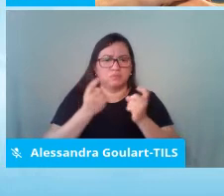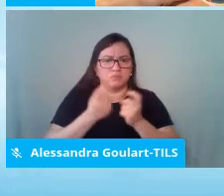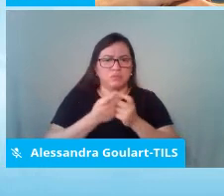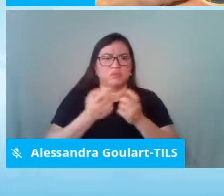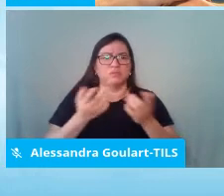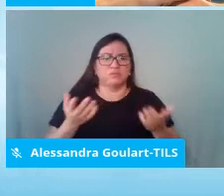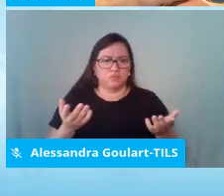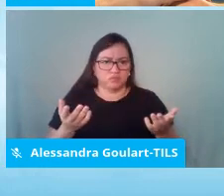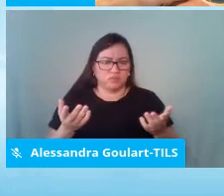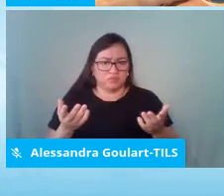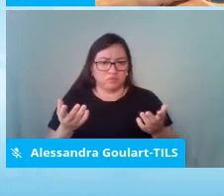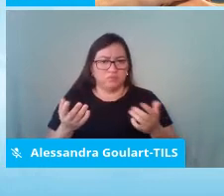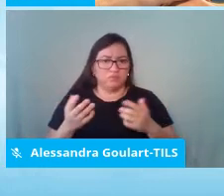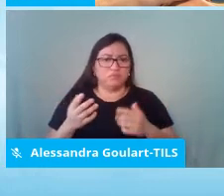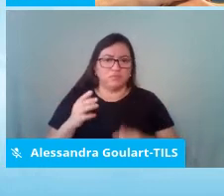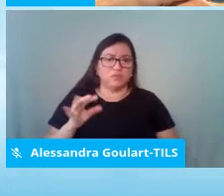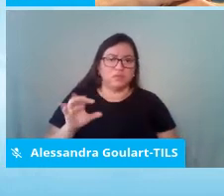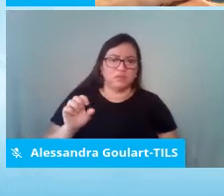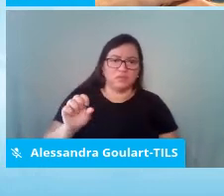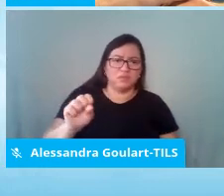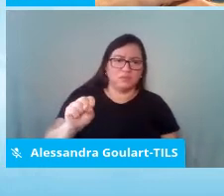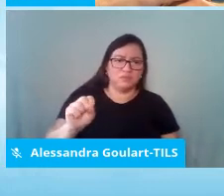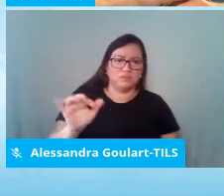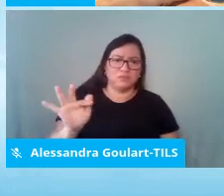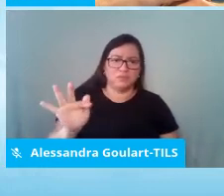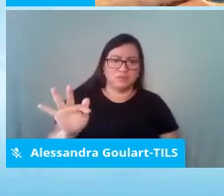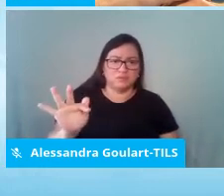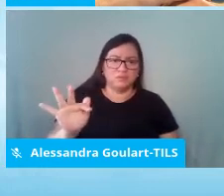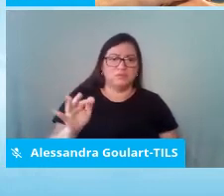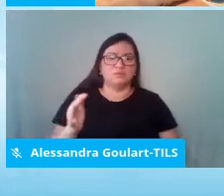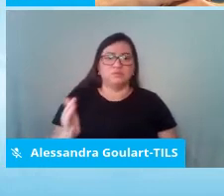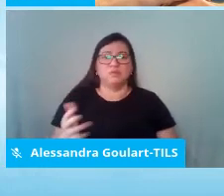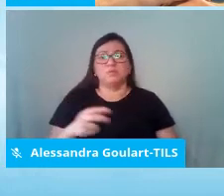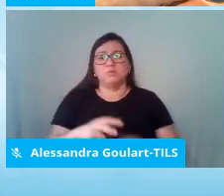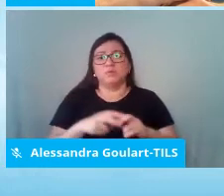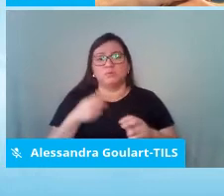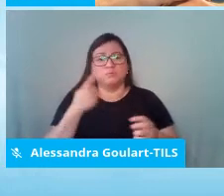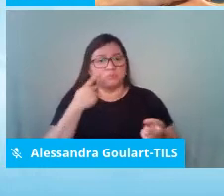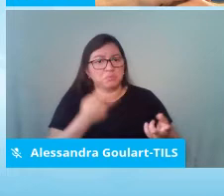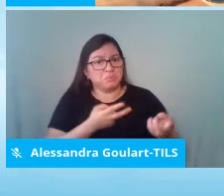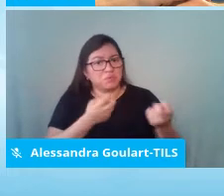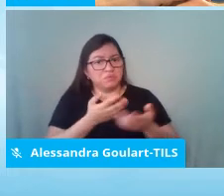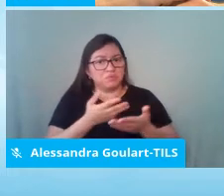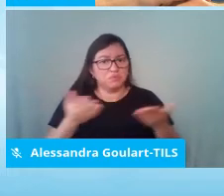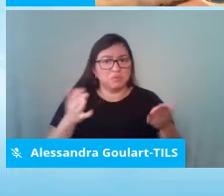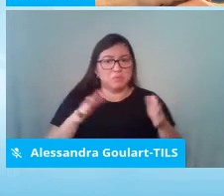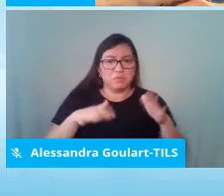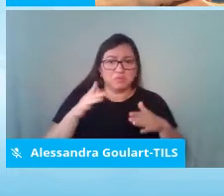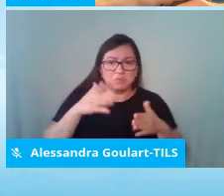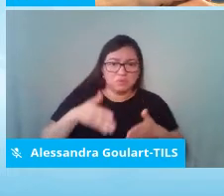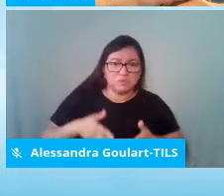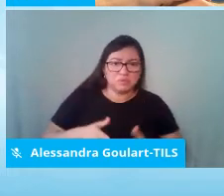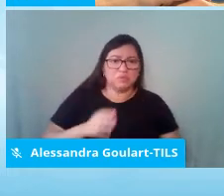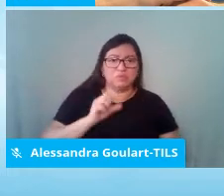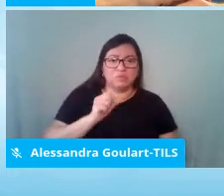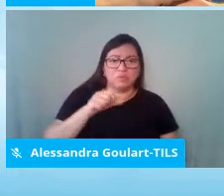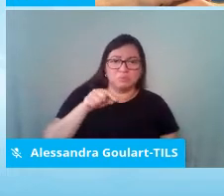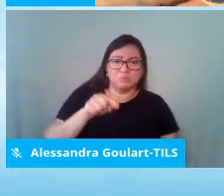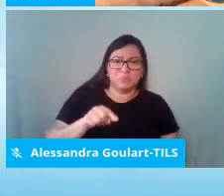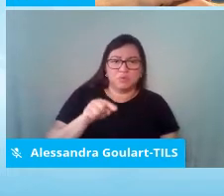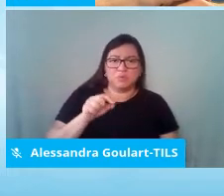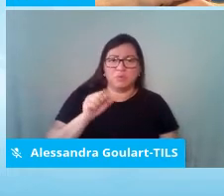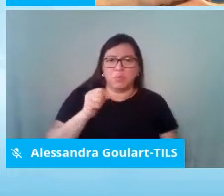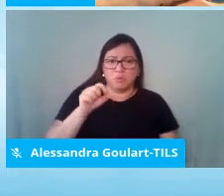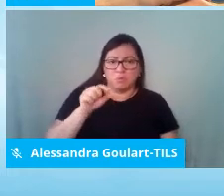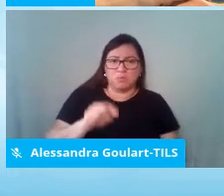8 em 2008 para 9,2 casos a cada 1.000 nascidos vivos em 2018. Então, a nossa taxa